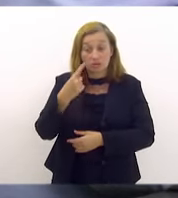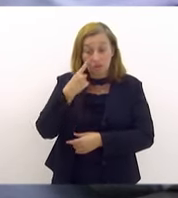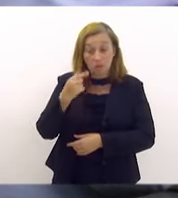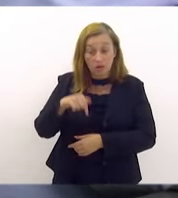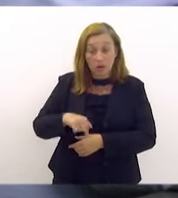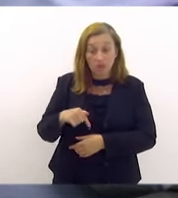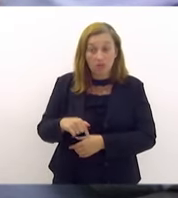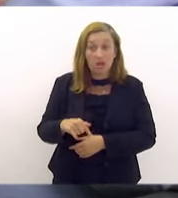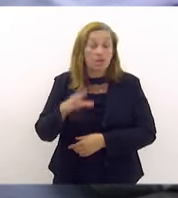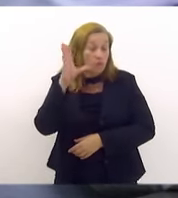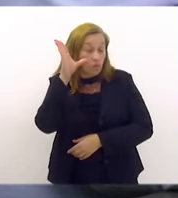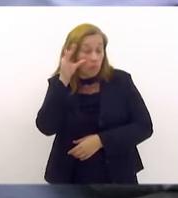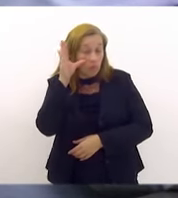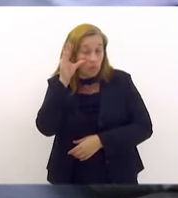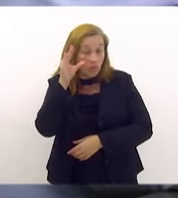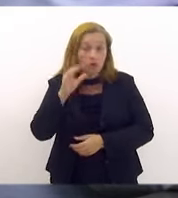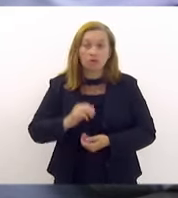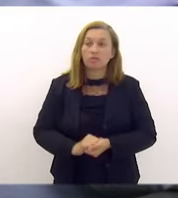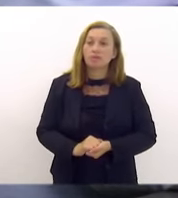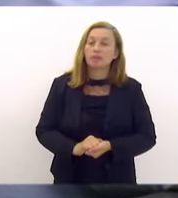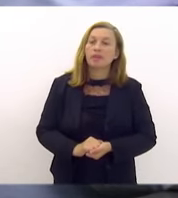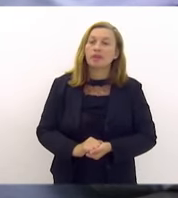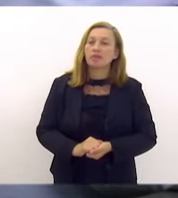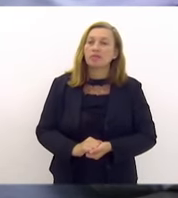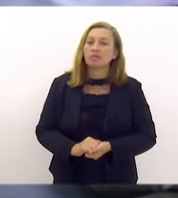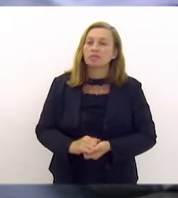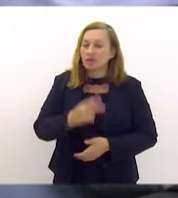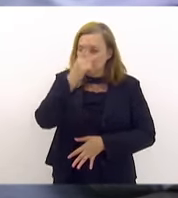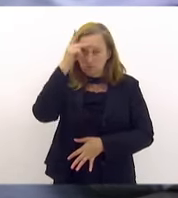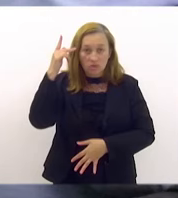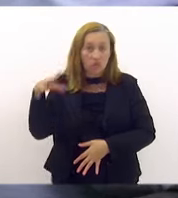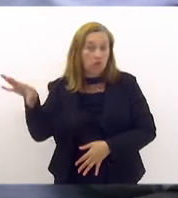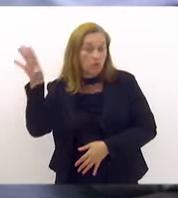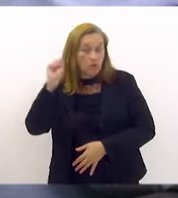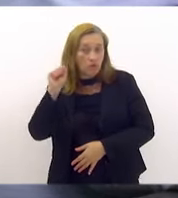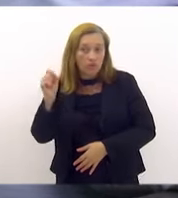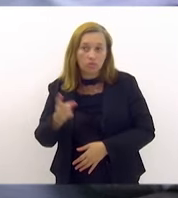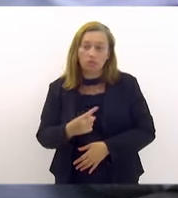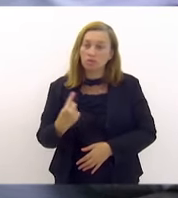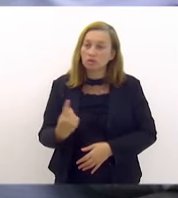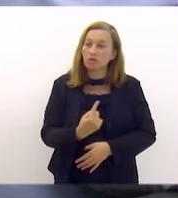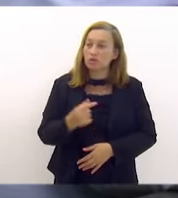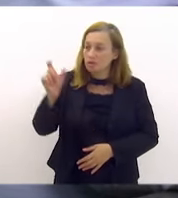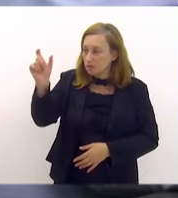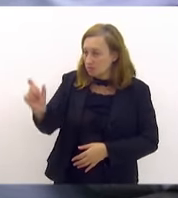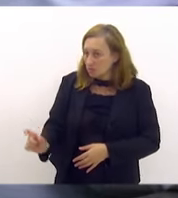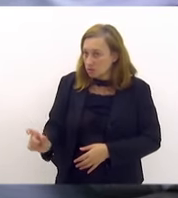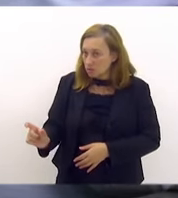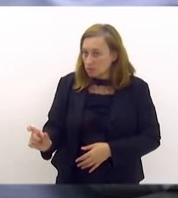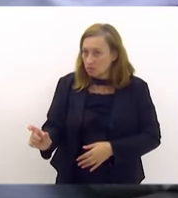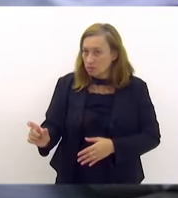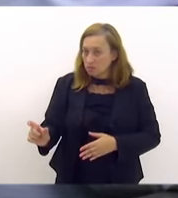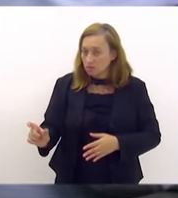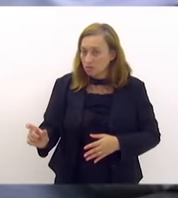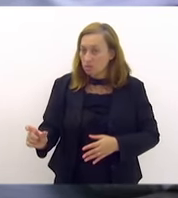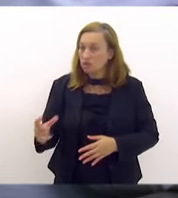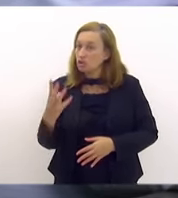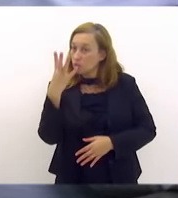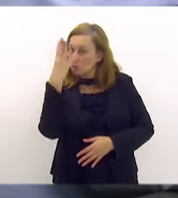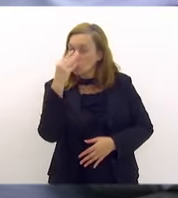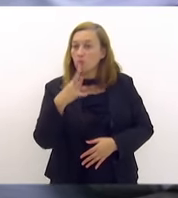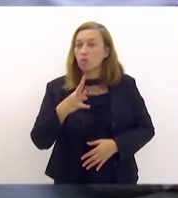que foi curioso diante do das vítimas que nós ouvimos é que essa pessoa que foi levada a um reconhecimento fotográfico